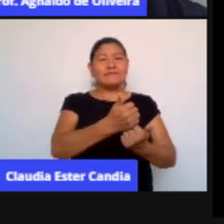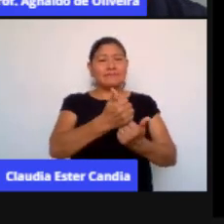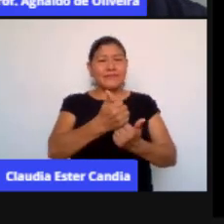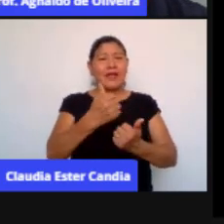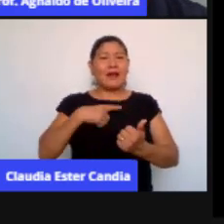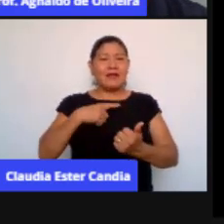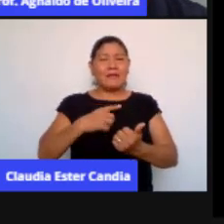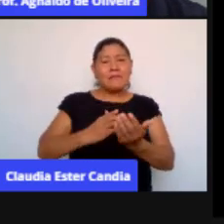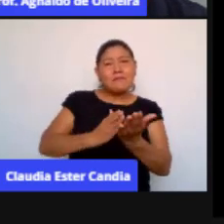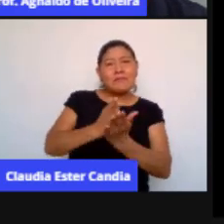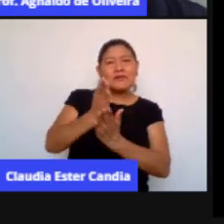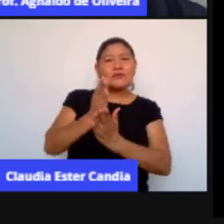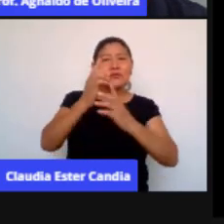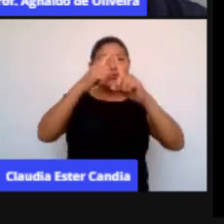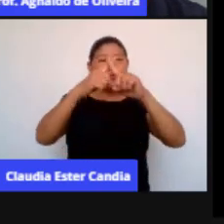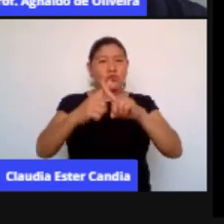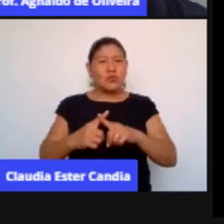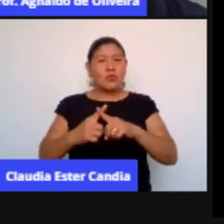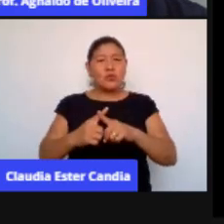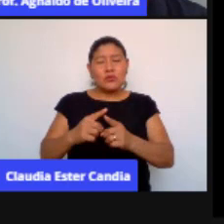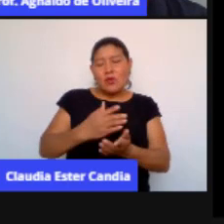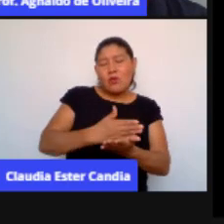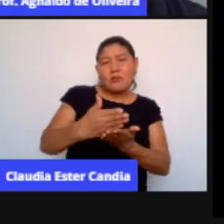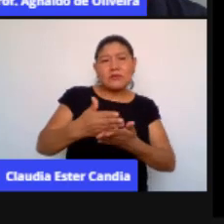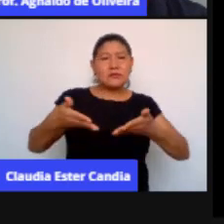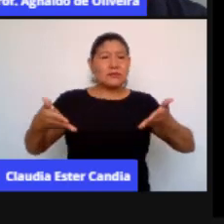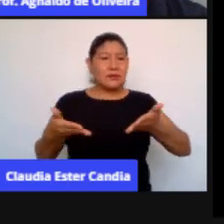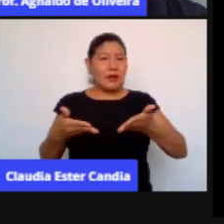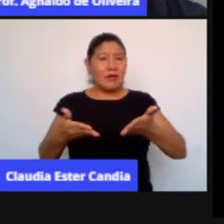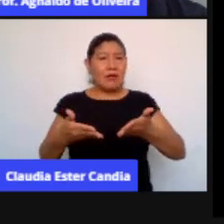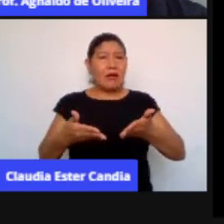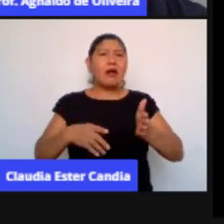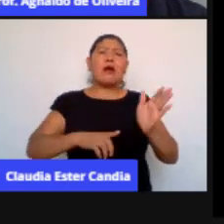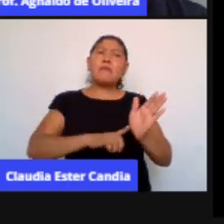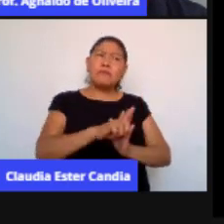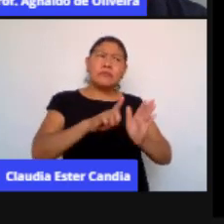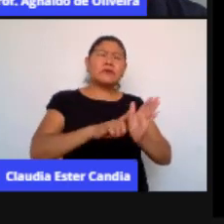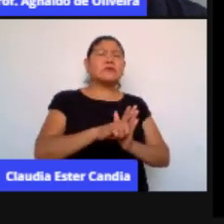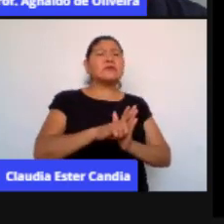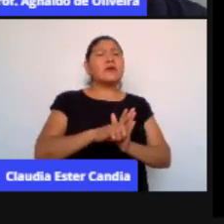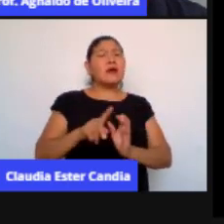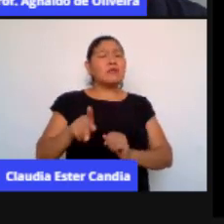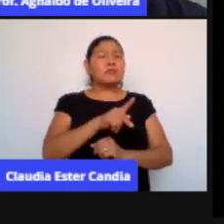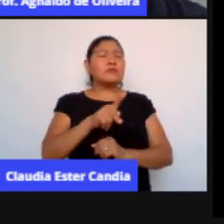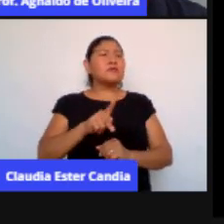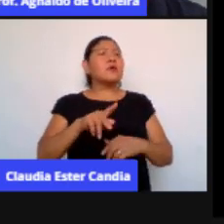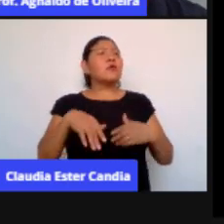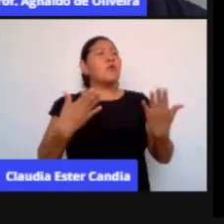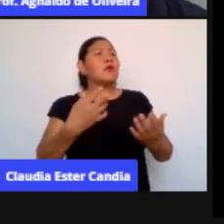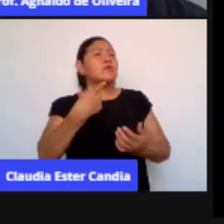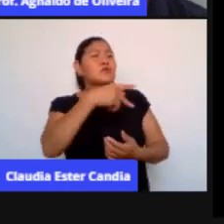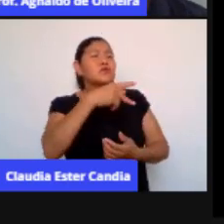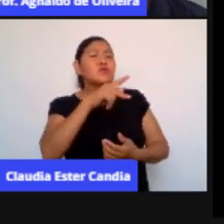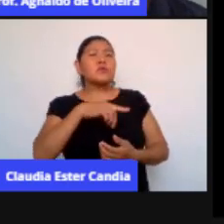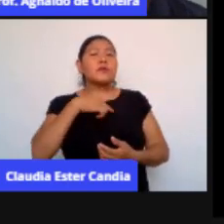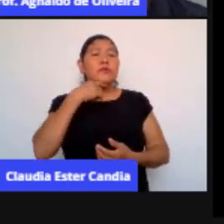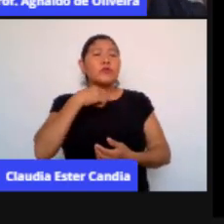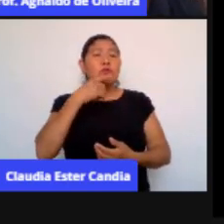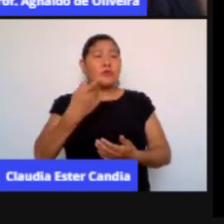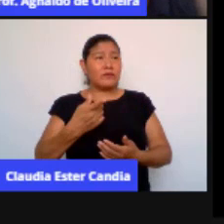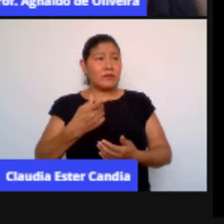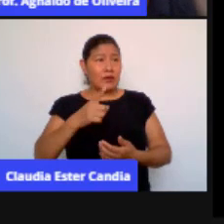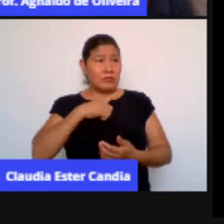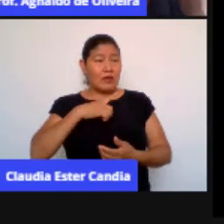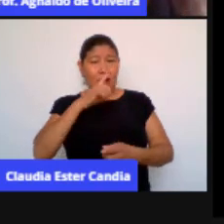interessante eu conhecer essa, a escola, saber quais são os planos dela, o que ela já fez ano passado, o que ela quer fazer esse ano, né, o que ela pretende desenvolver ao